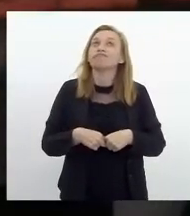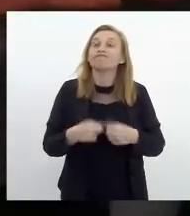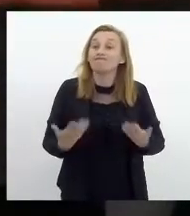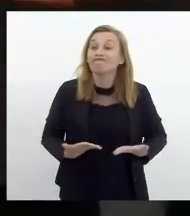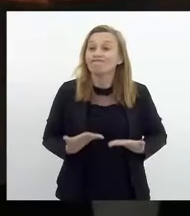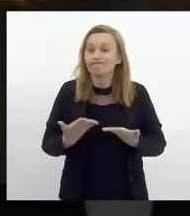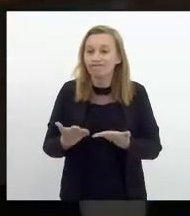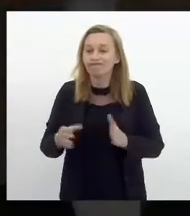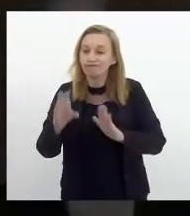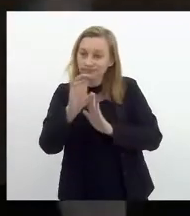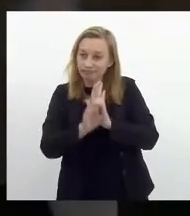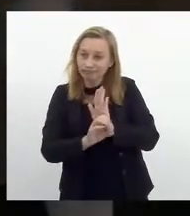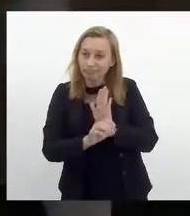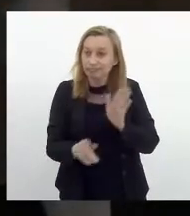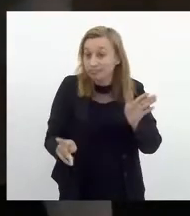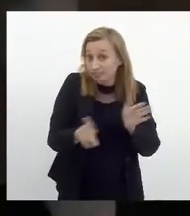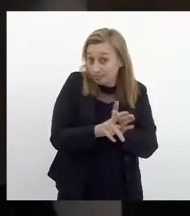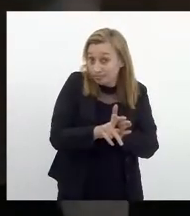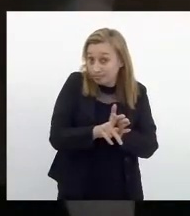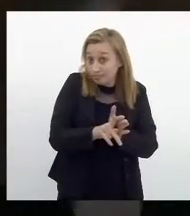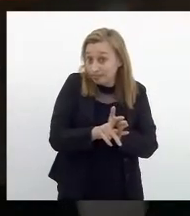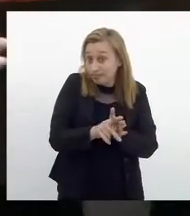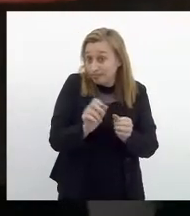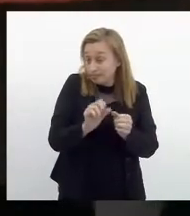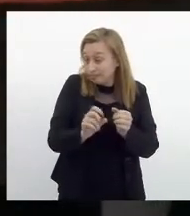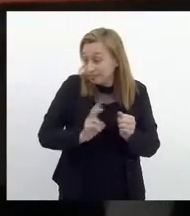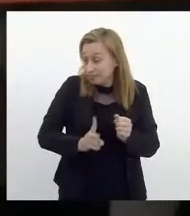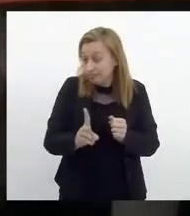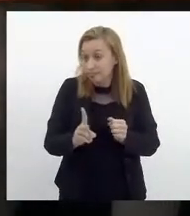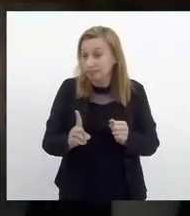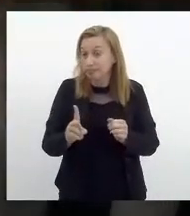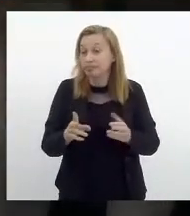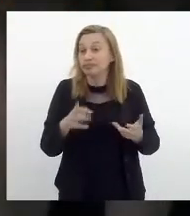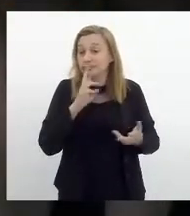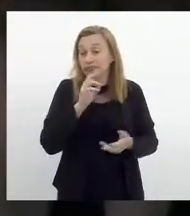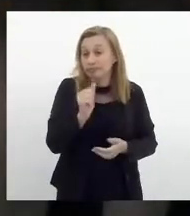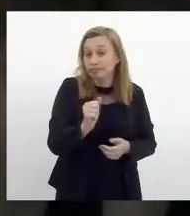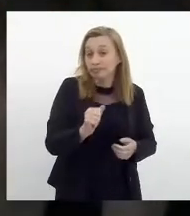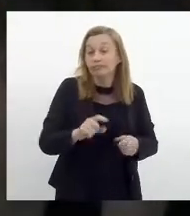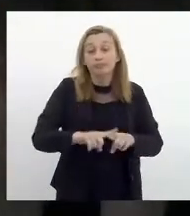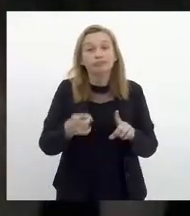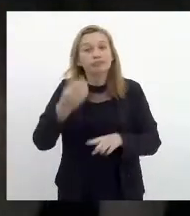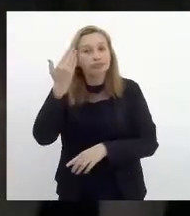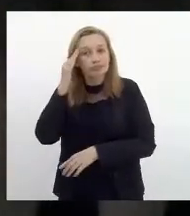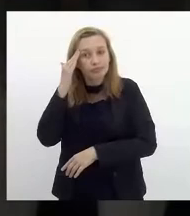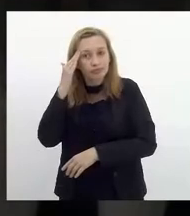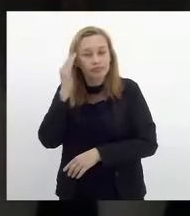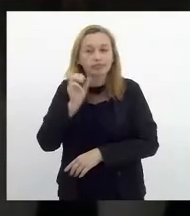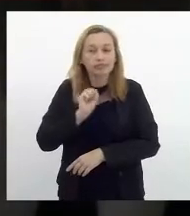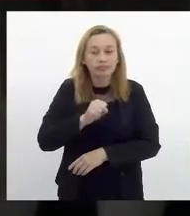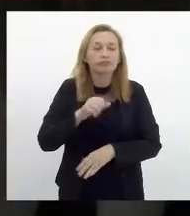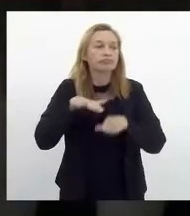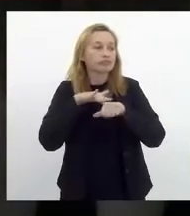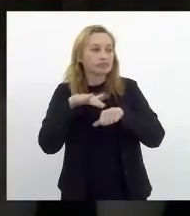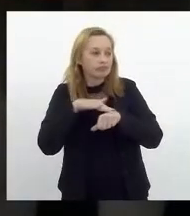ofereci emendas ao projeto, aliás, como faço, Rodrigo Amorim, em quase todos, mas entendi, na